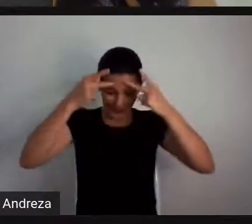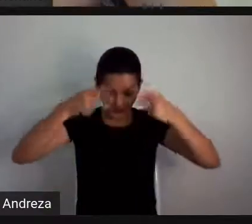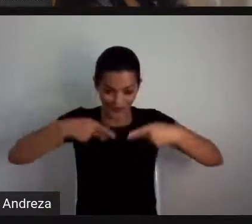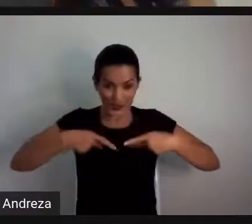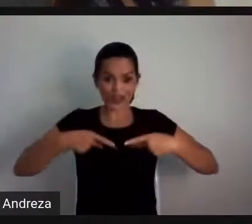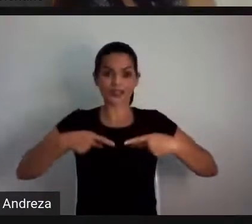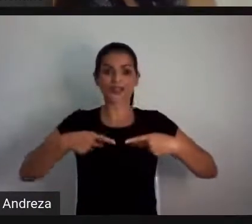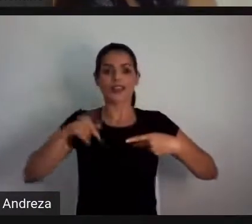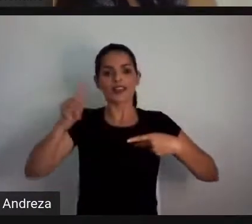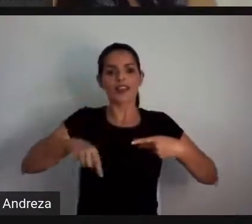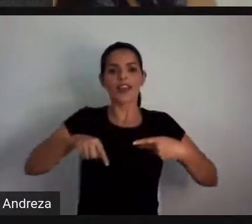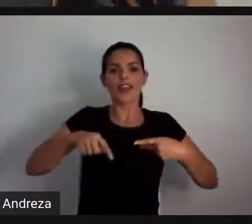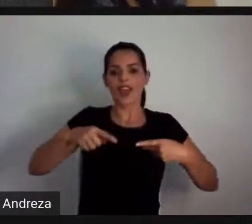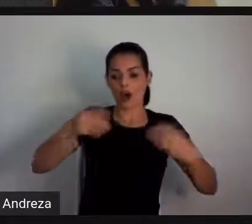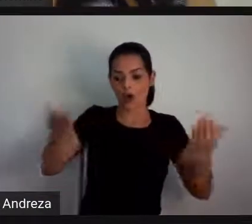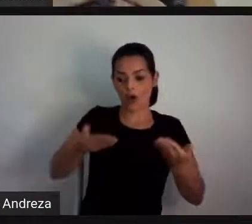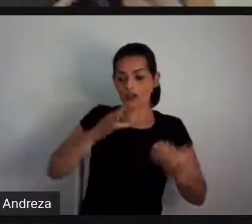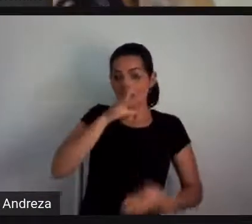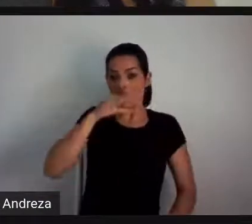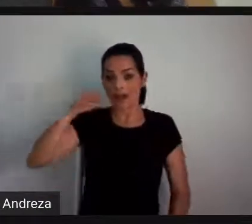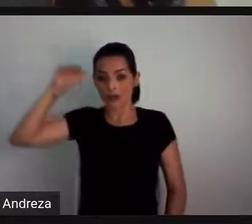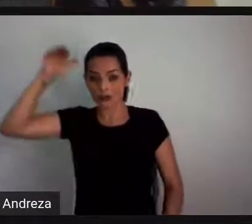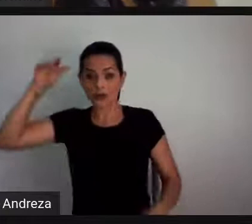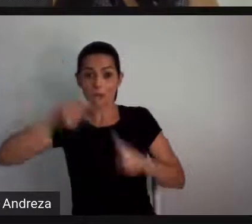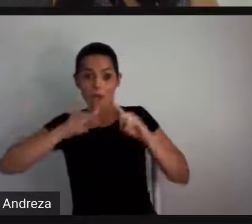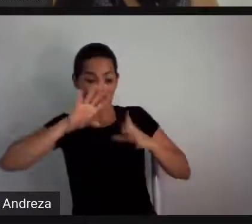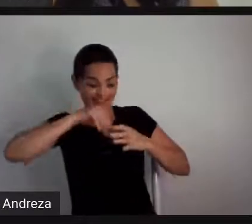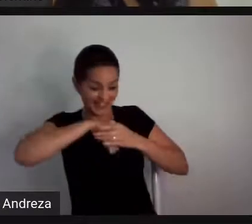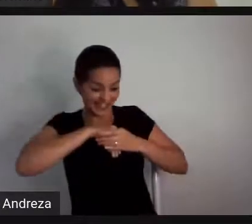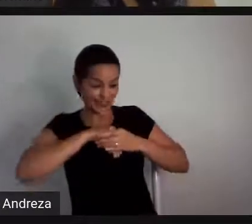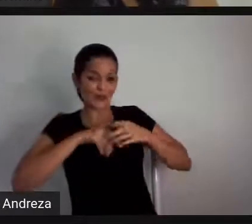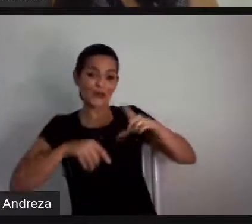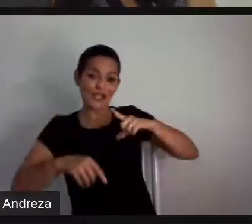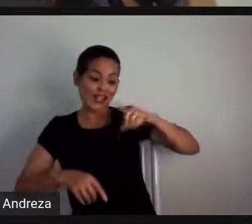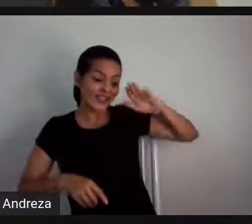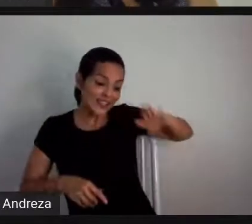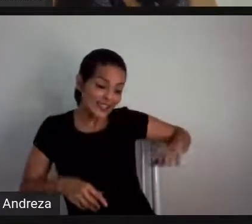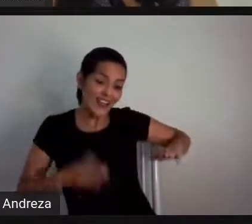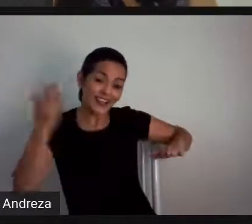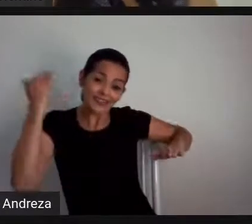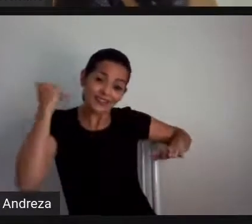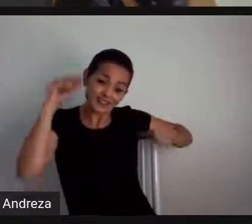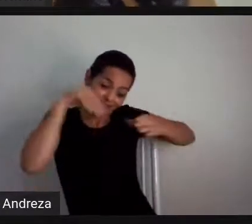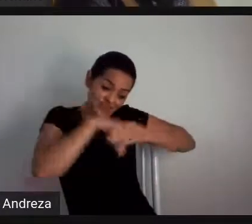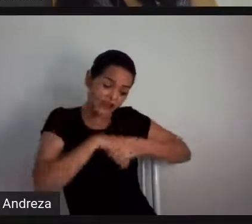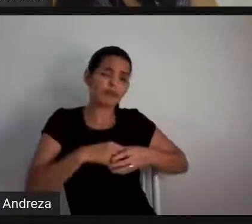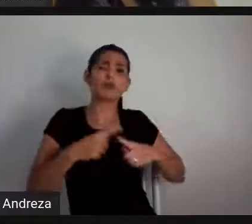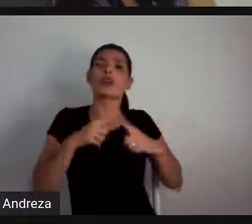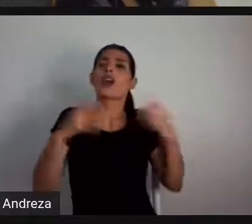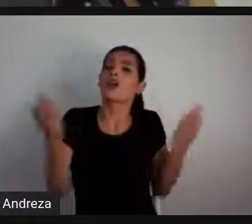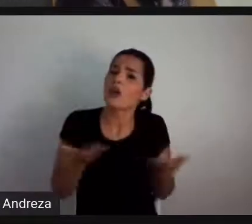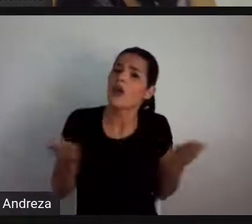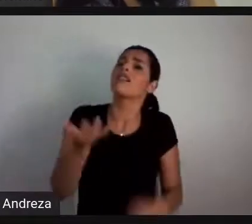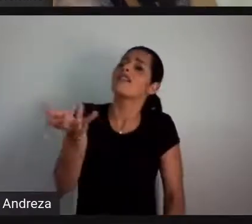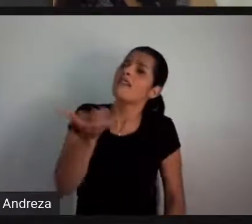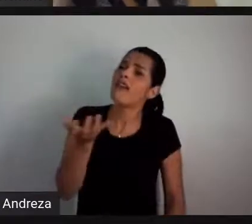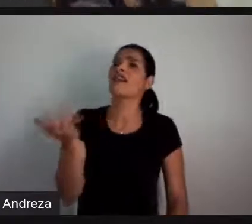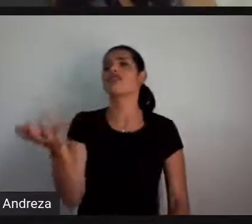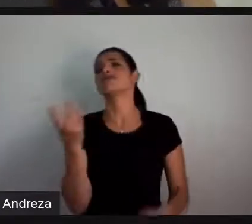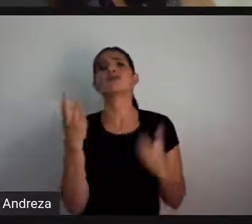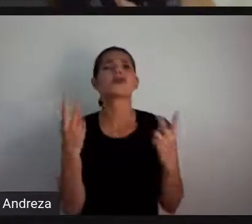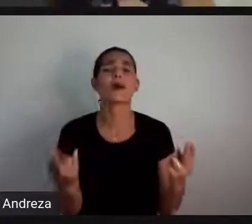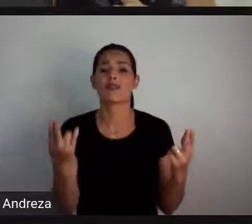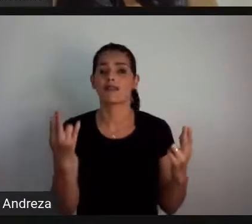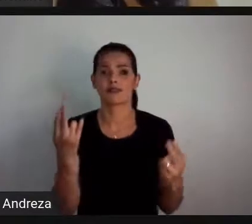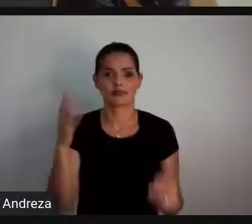nossa criança que quer tudo, né, com o nosso lado que quer para ontem, que por que eu não posso ter agora, eu quero também, e pensar,